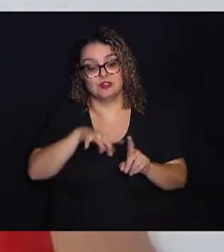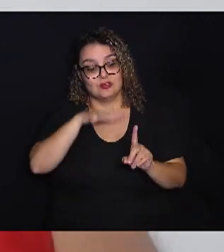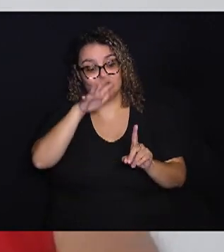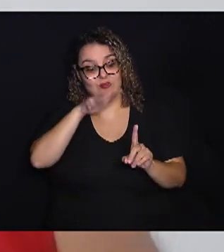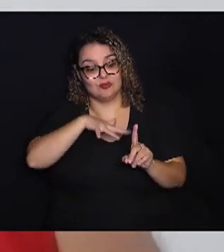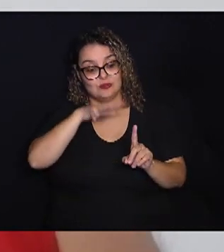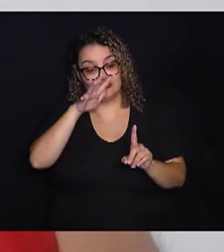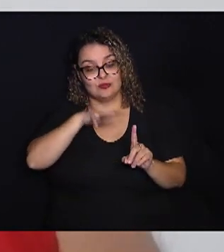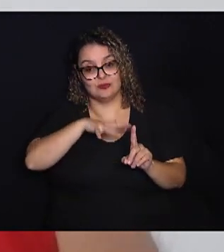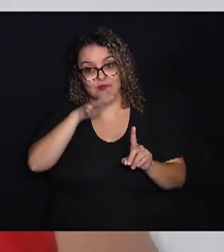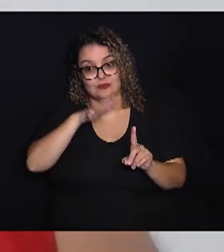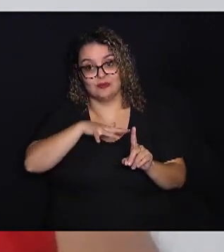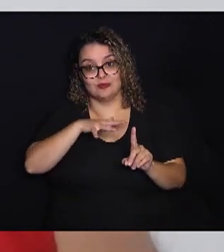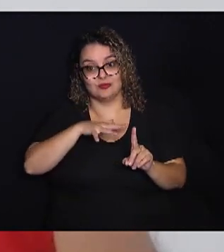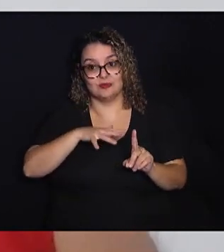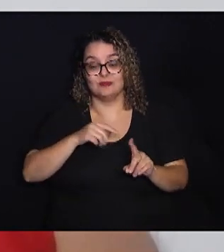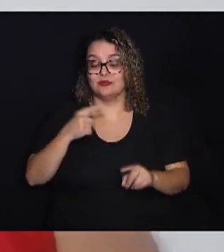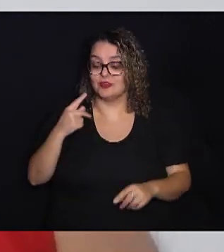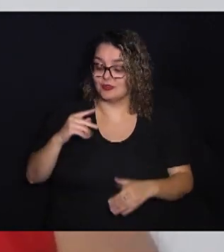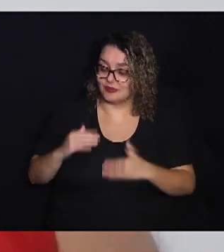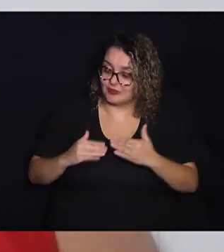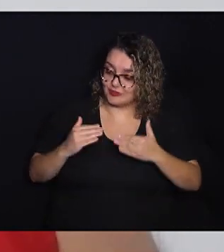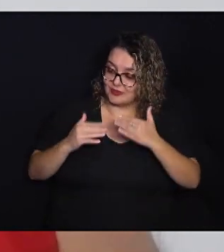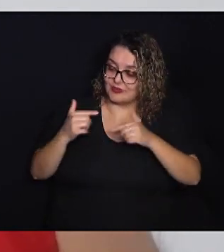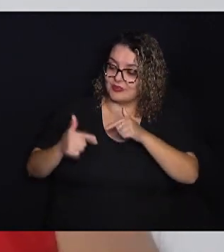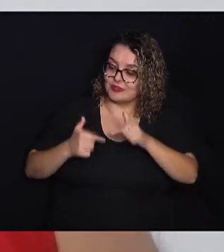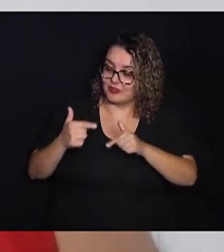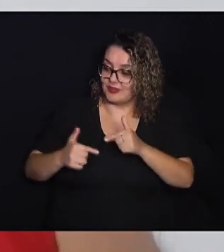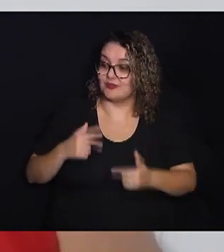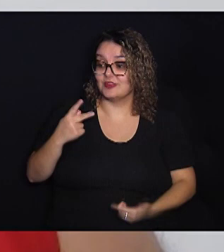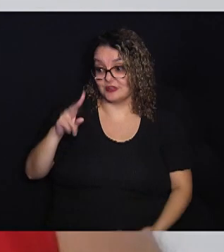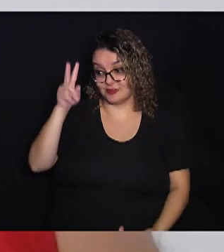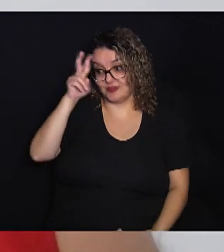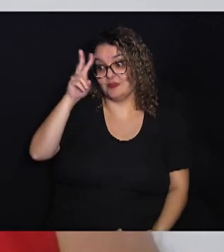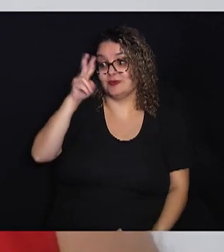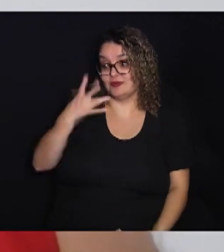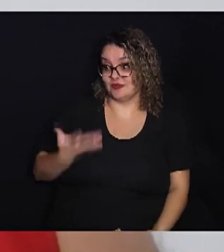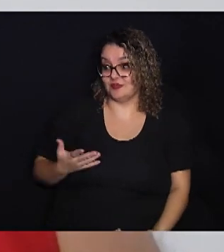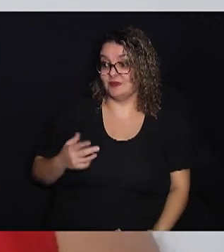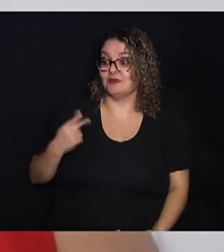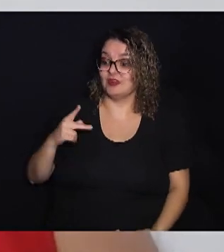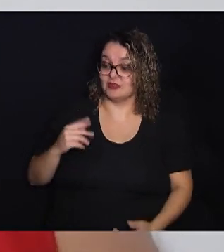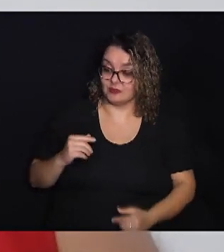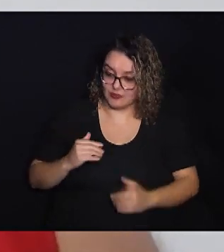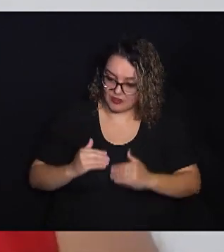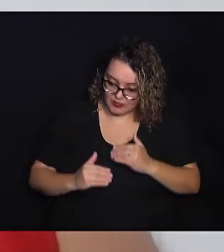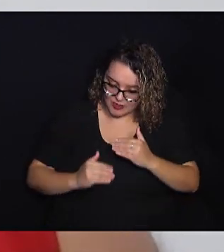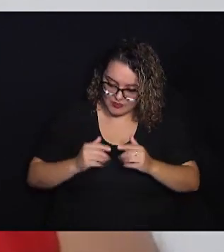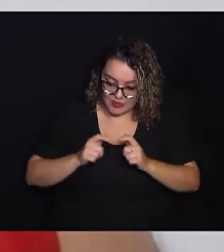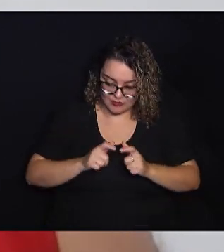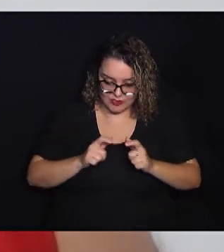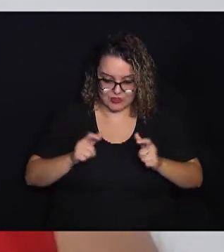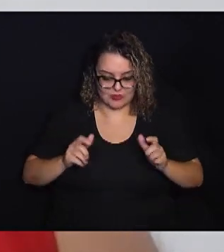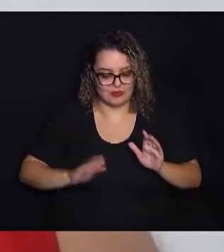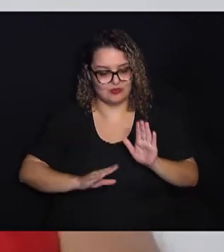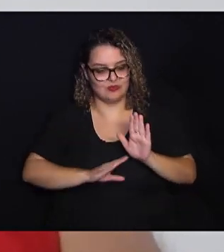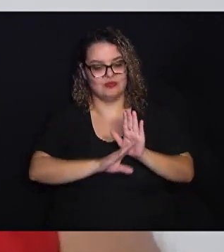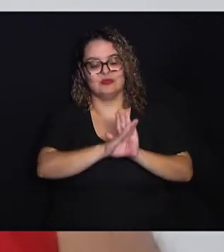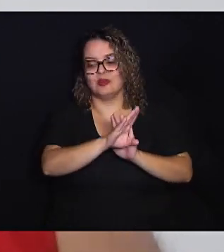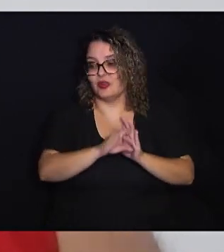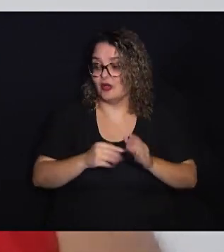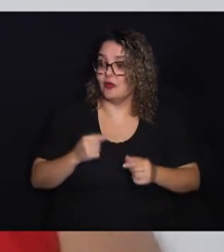muito o seu desempenho, a sua história, o seu crescimento, como que você foi